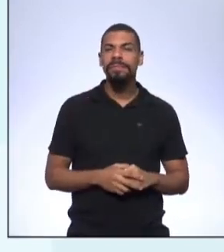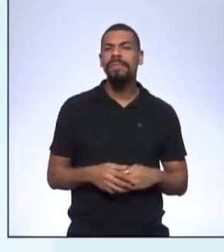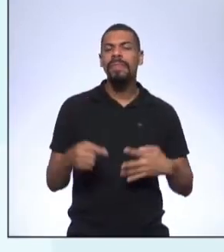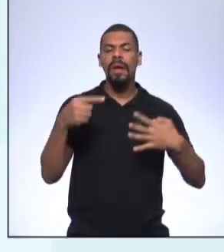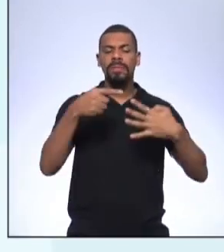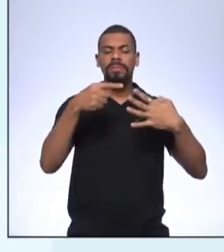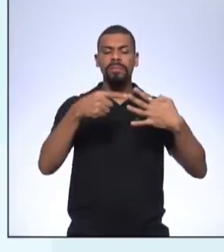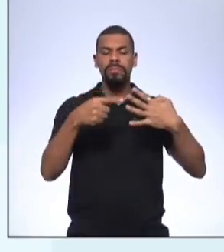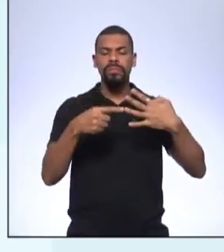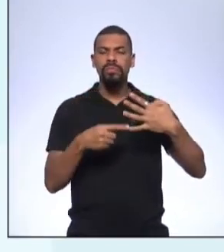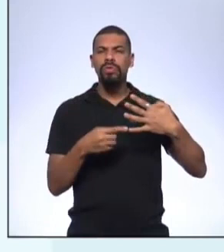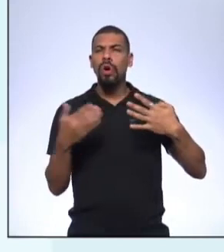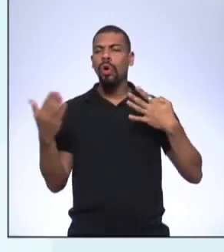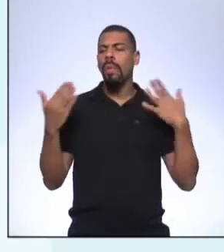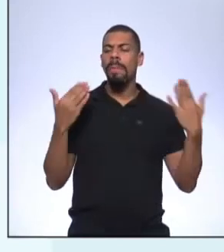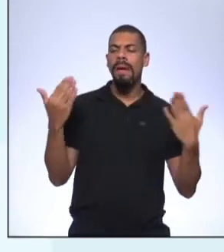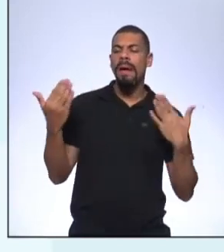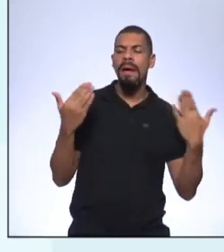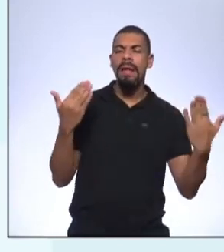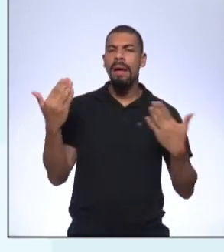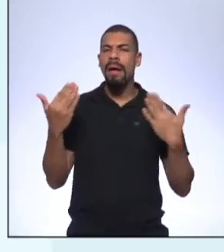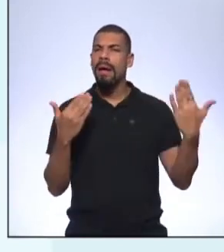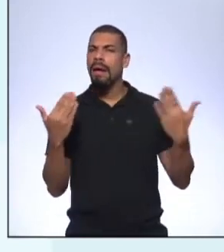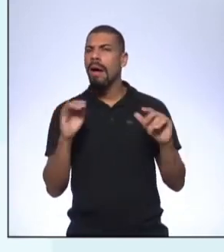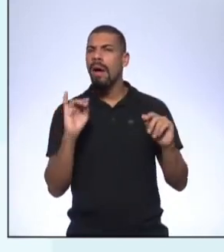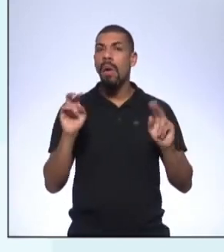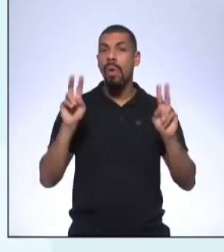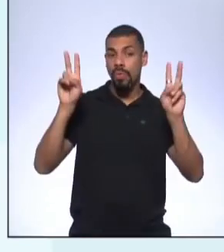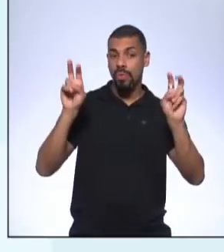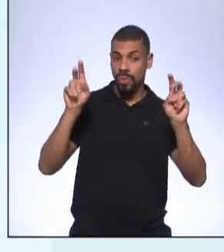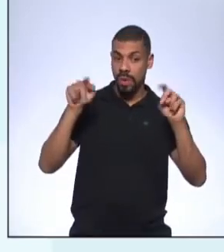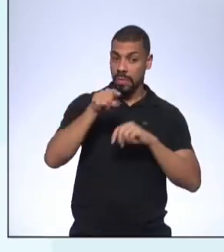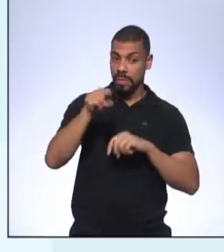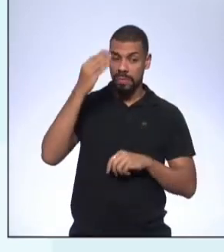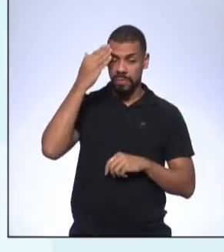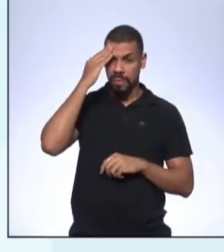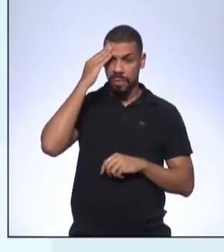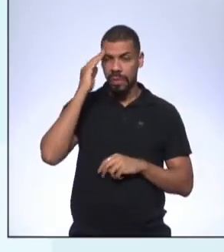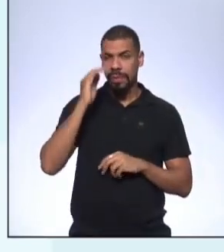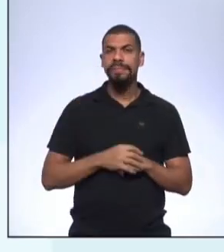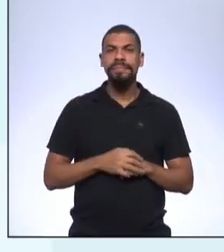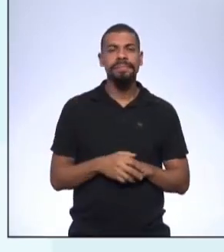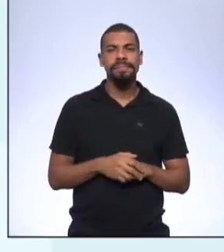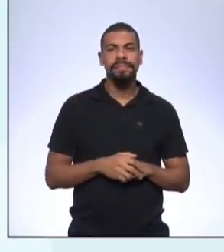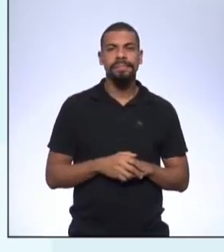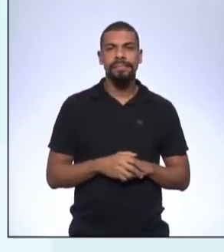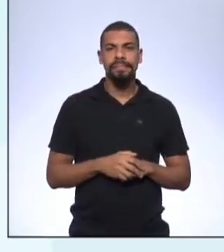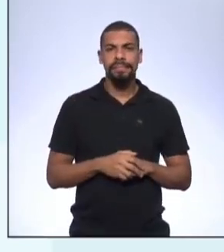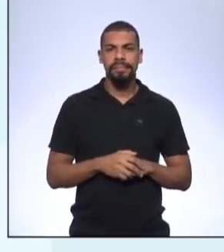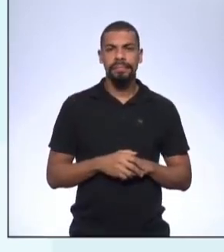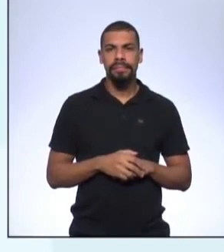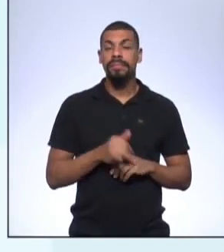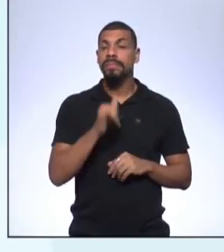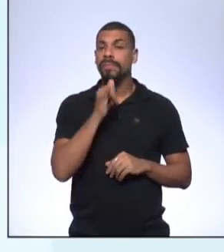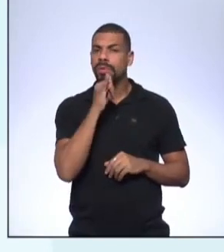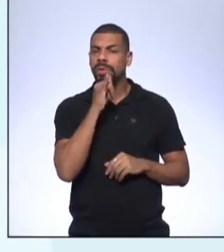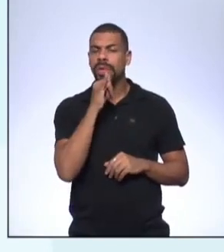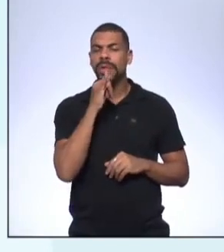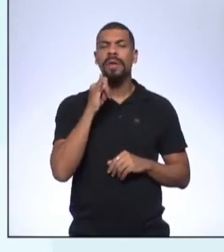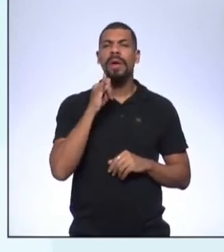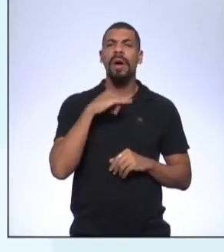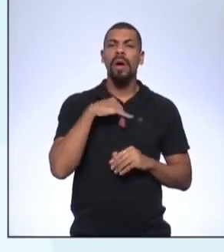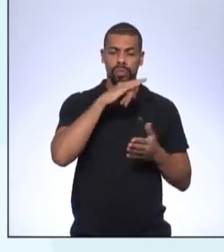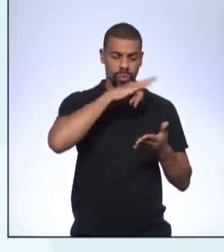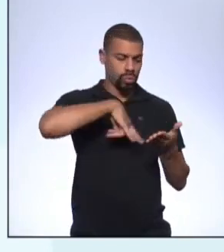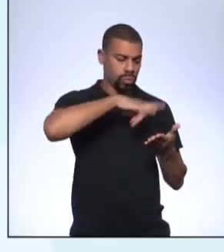Identificar, selecionar e comparar. A partir do tema vocês vão identificar as fontes, né? São documentos, né?